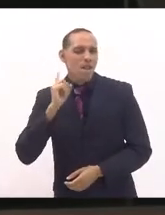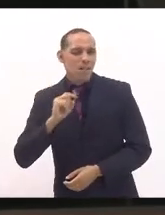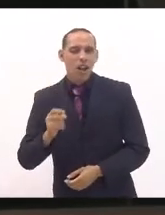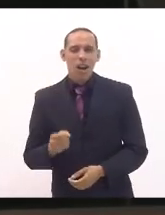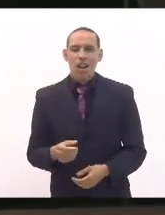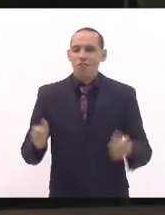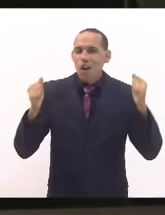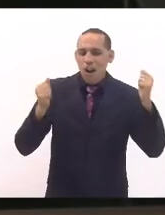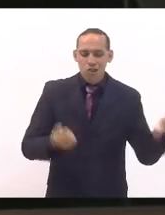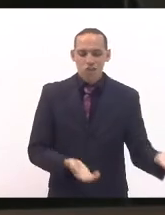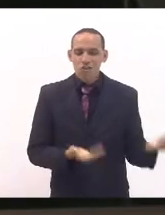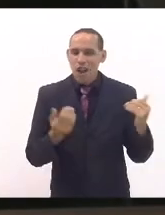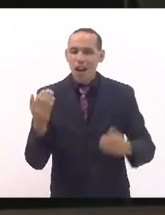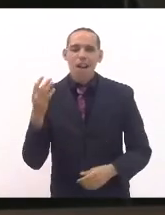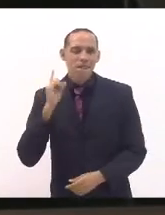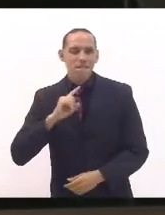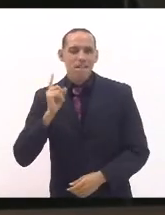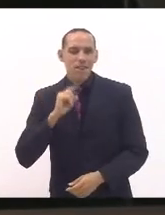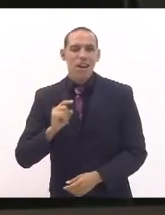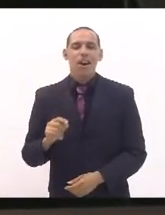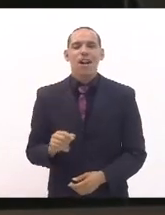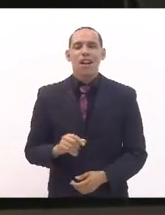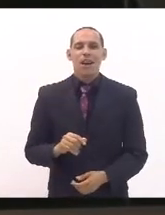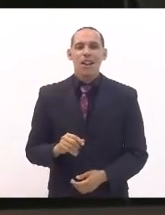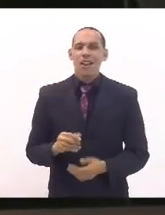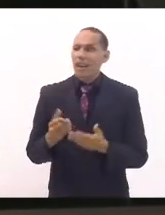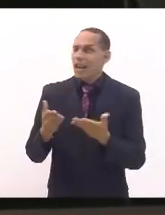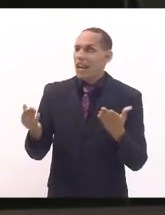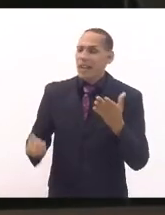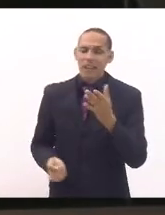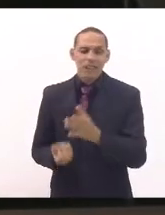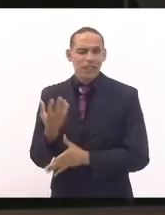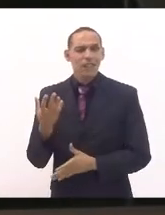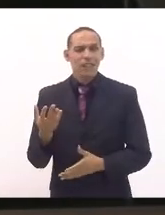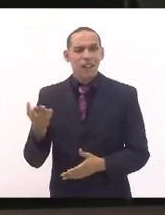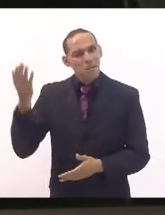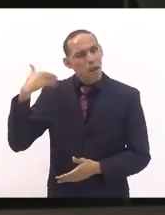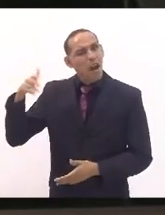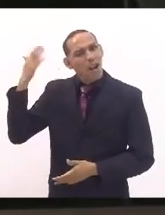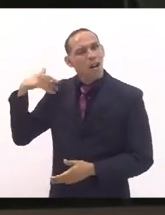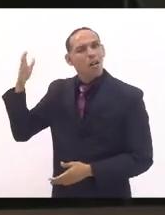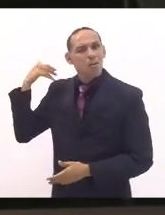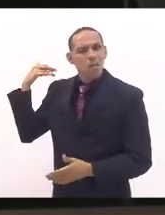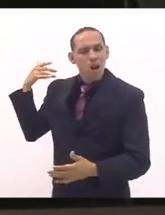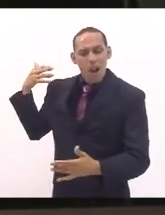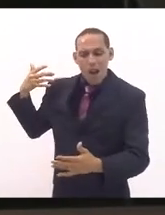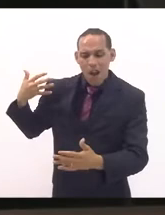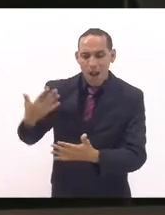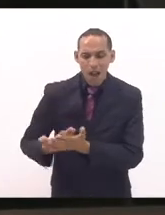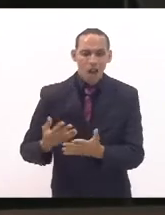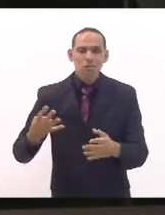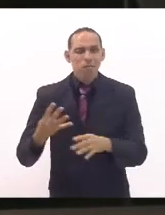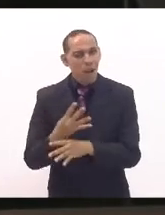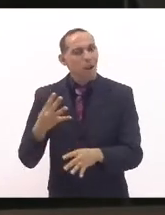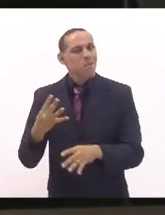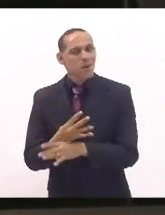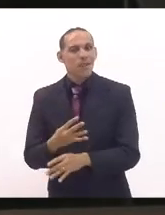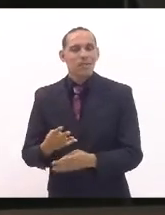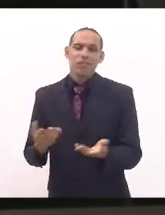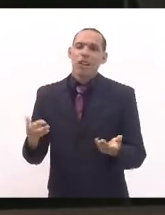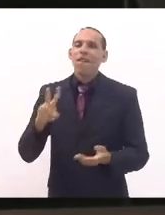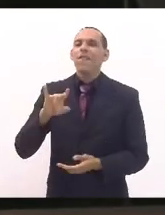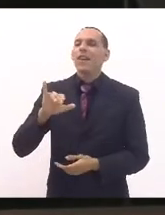são torcidas que foram fundadas nesse período e resistiram bravamente contra a ditadura. Então, esse